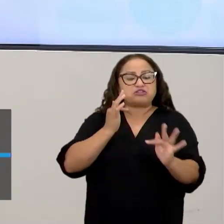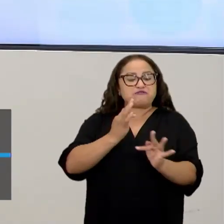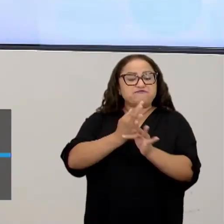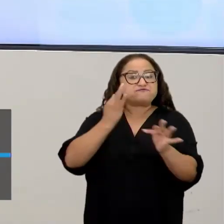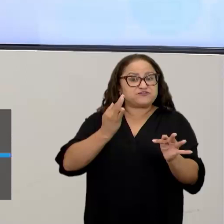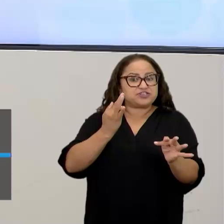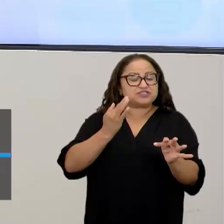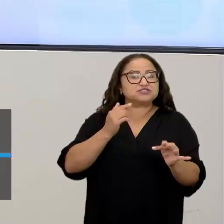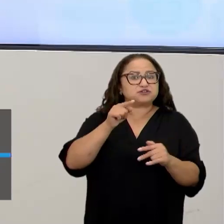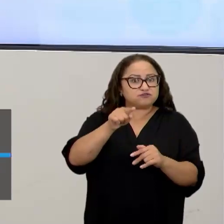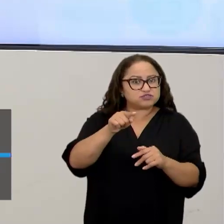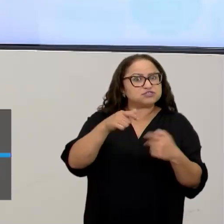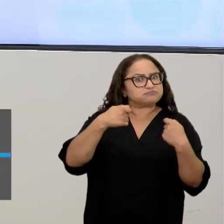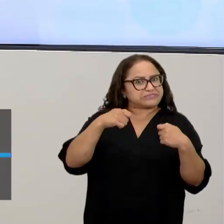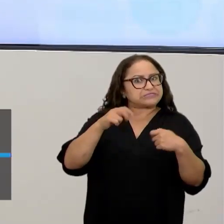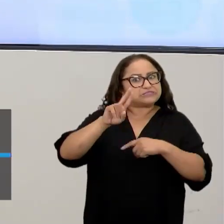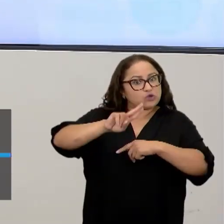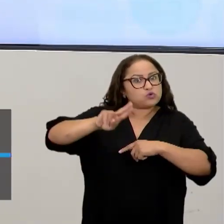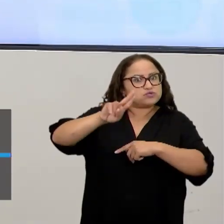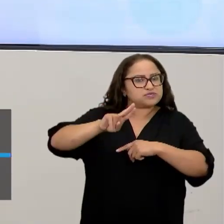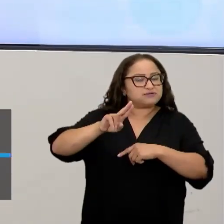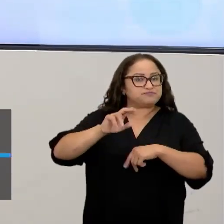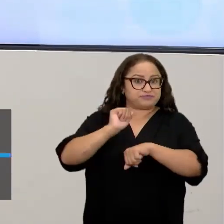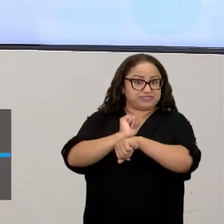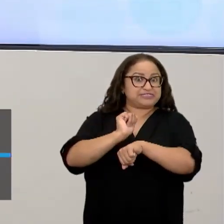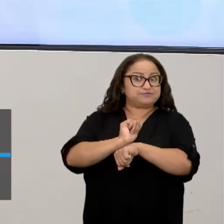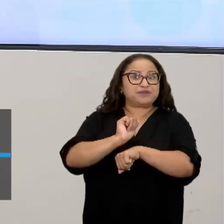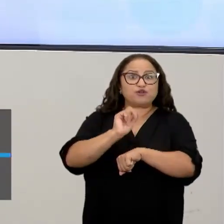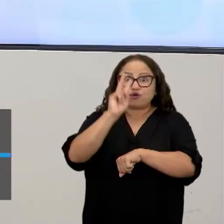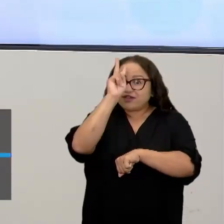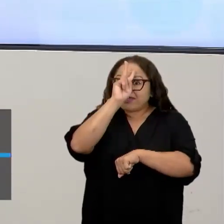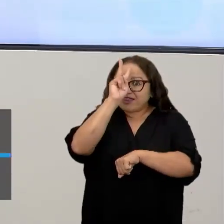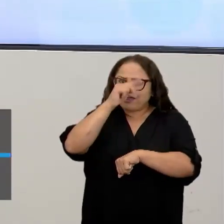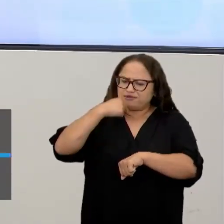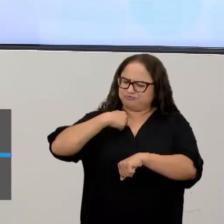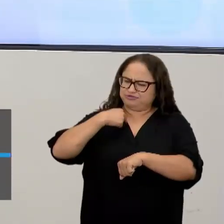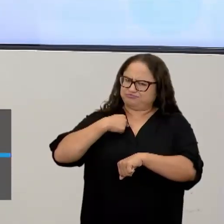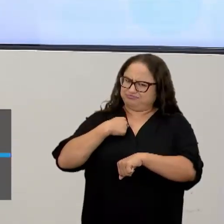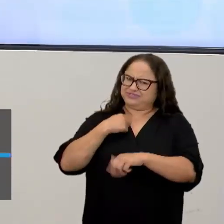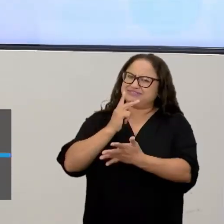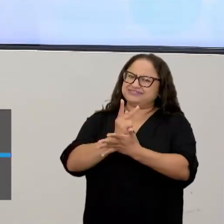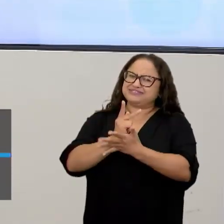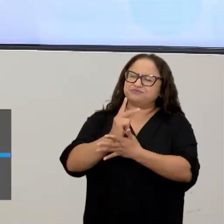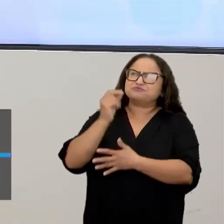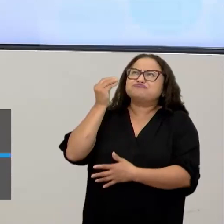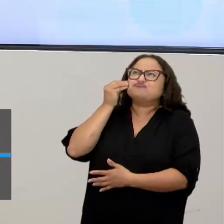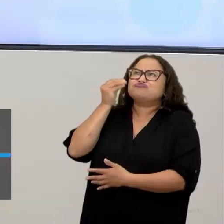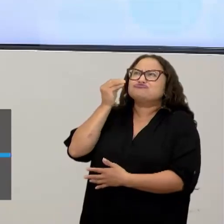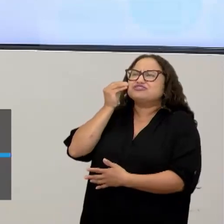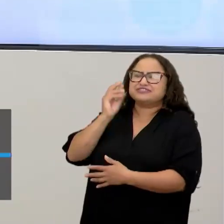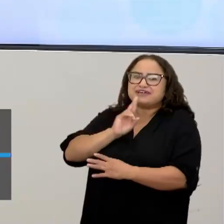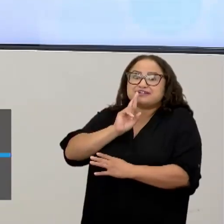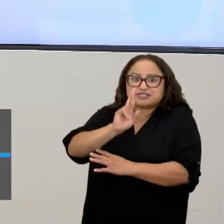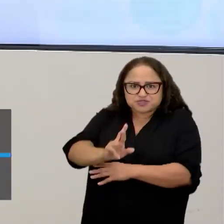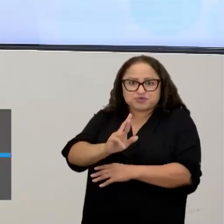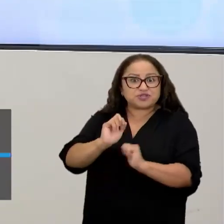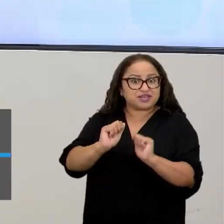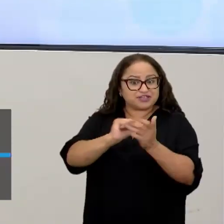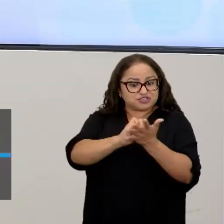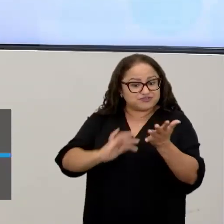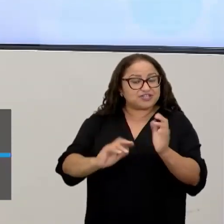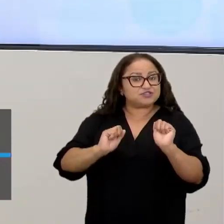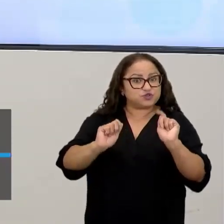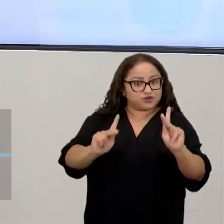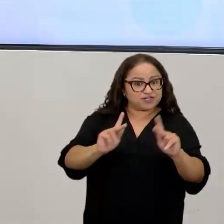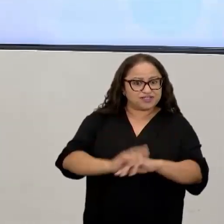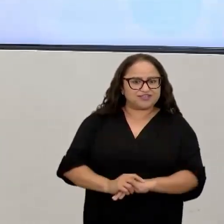ter na primeira série vocês vão usar isso aqui espero que vocês se lembra de mim quando vocês estiverem lá tentando resolver algumas atividades Tá